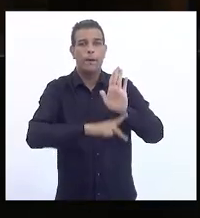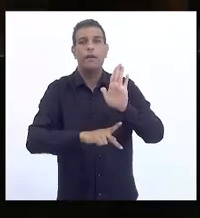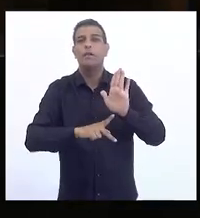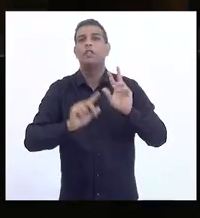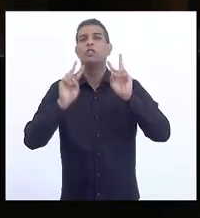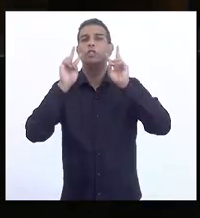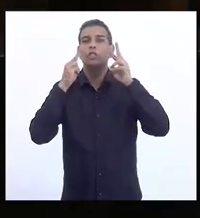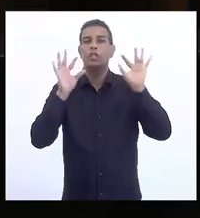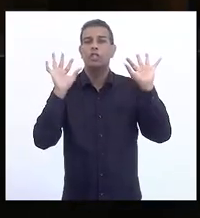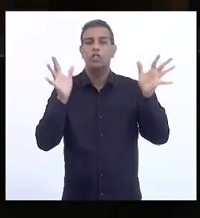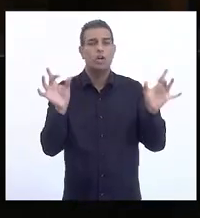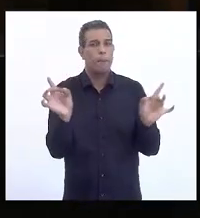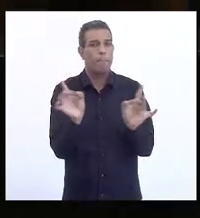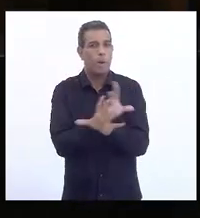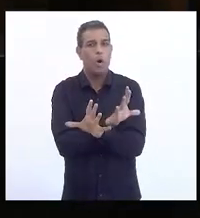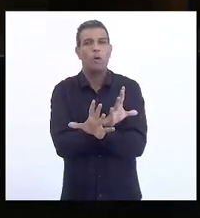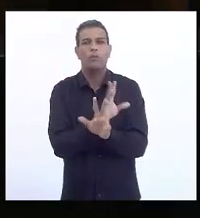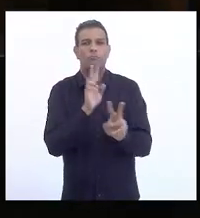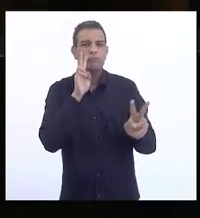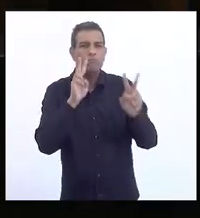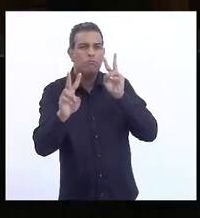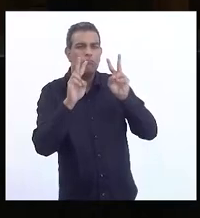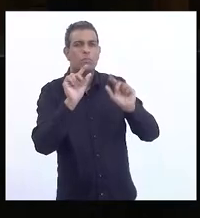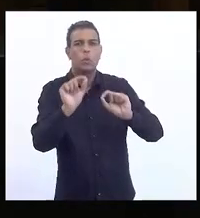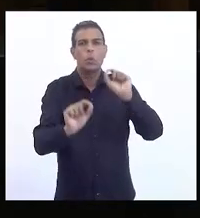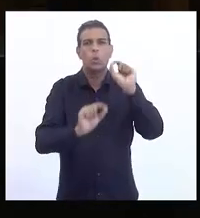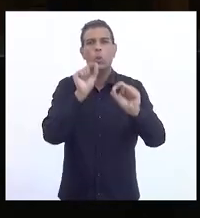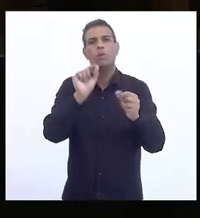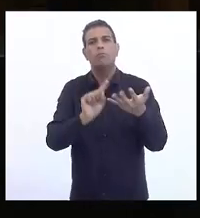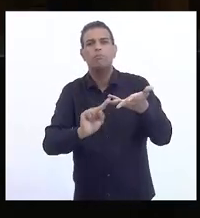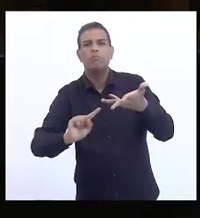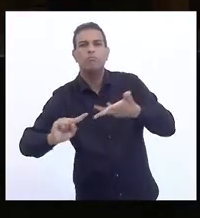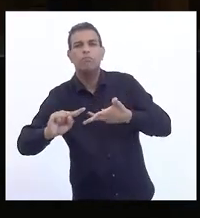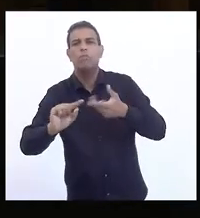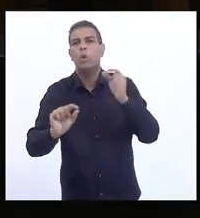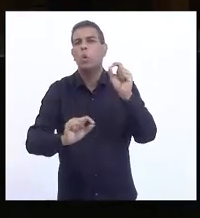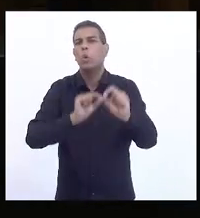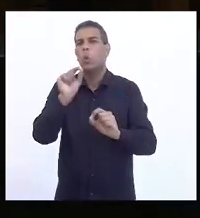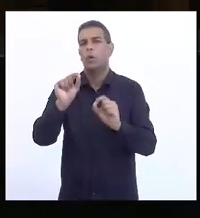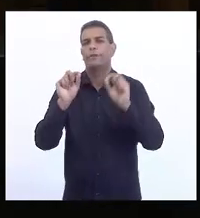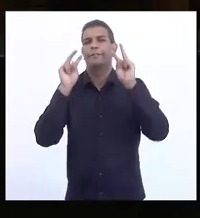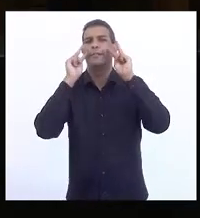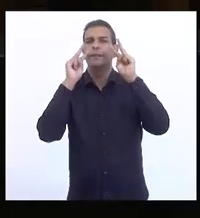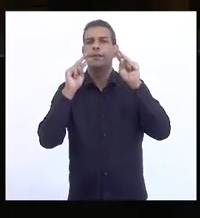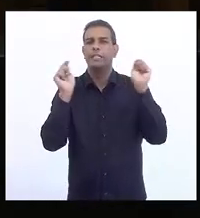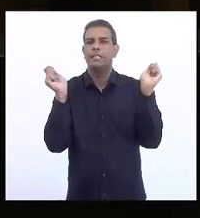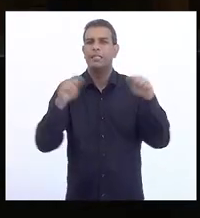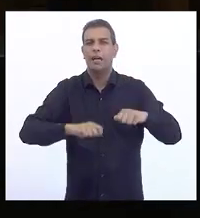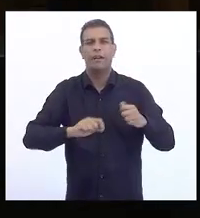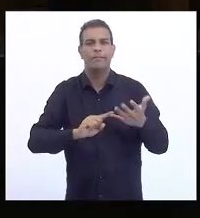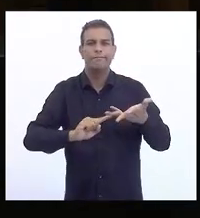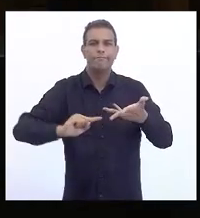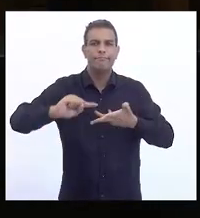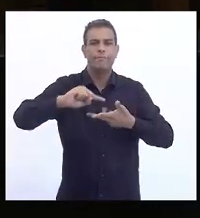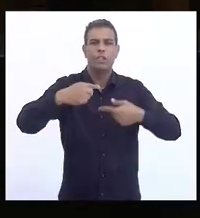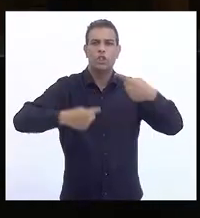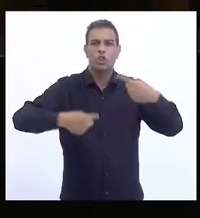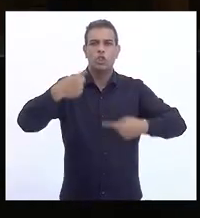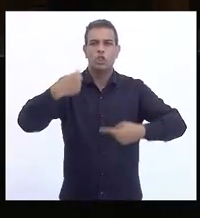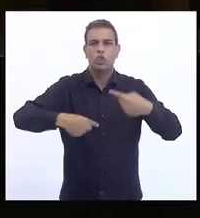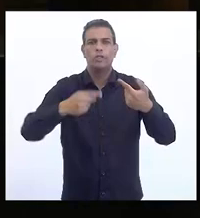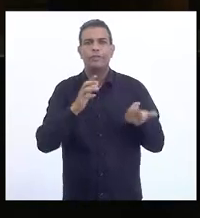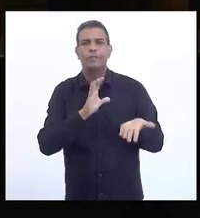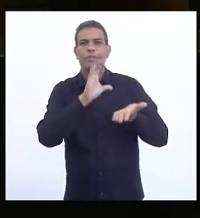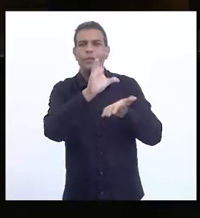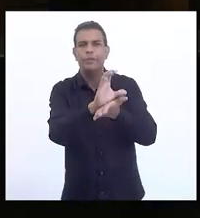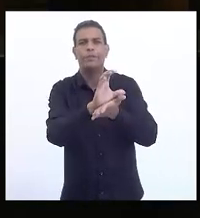zerado, as receitas e as despesas com previsão para custear as despesas